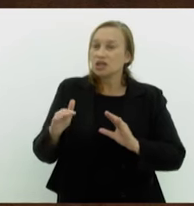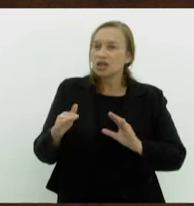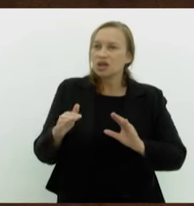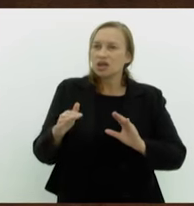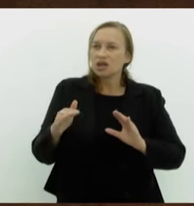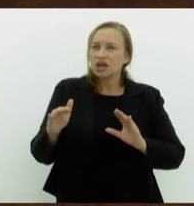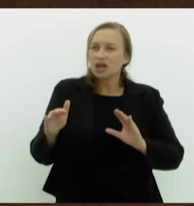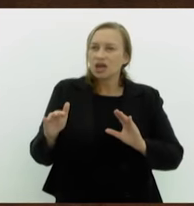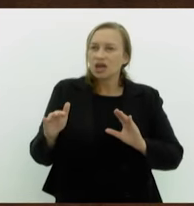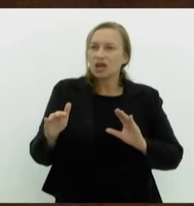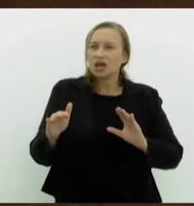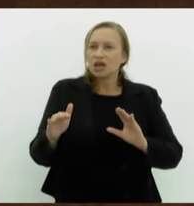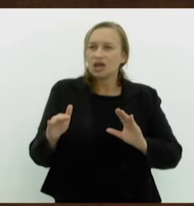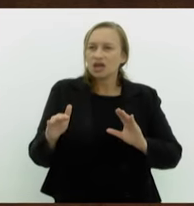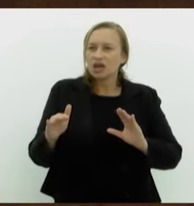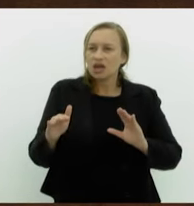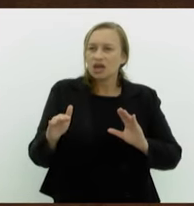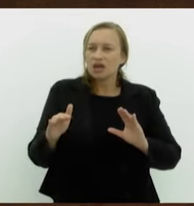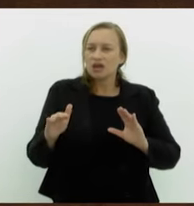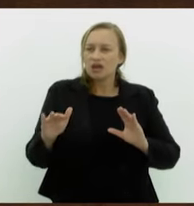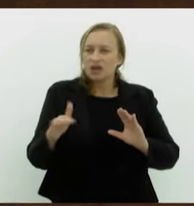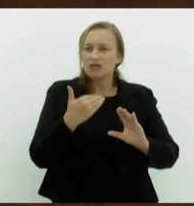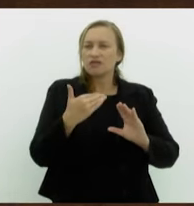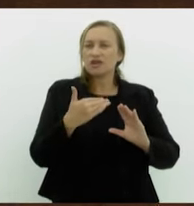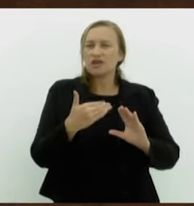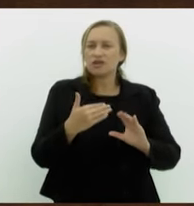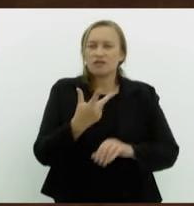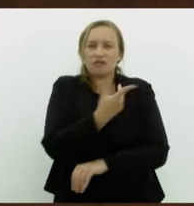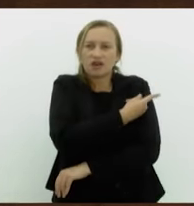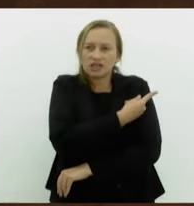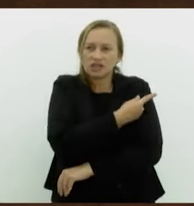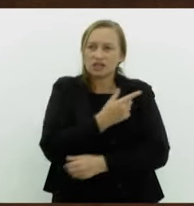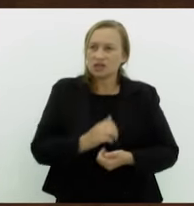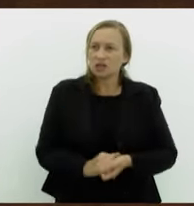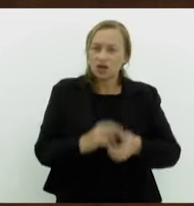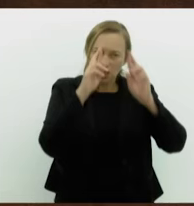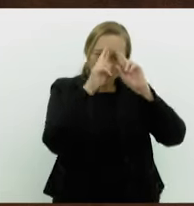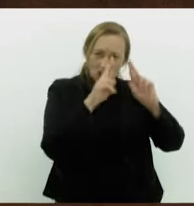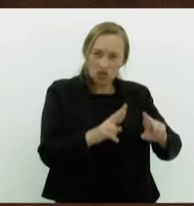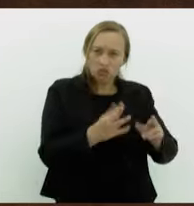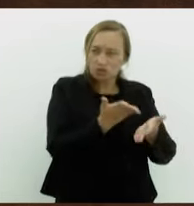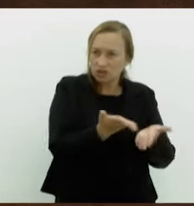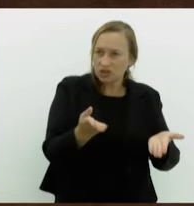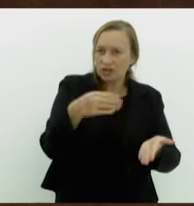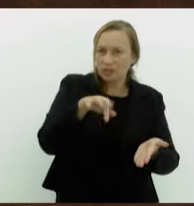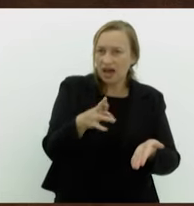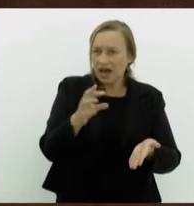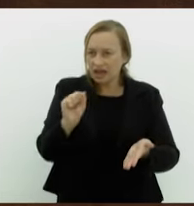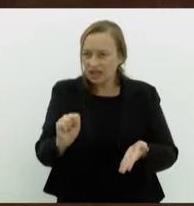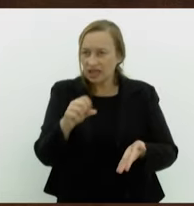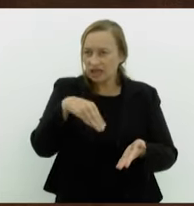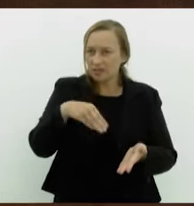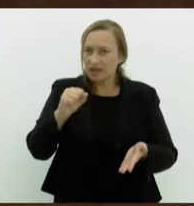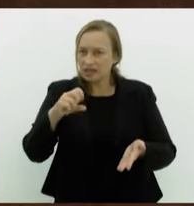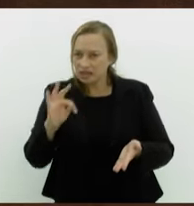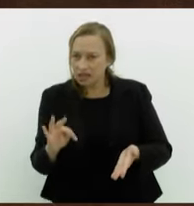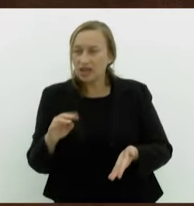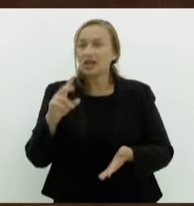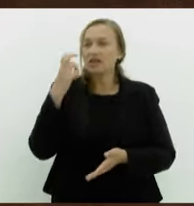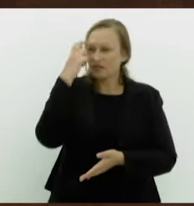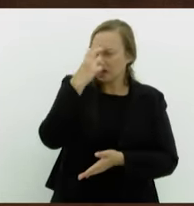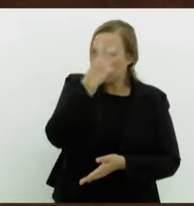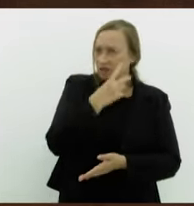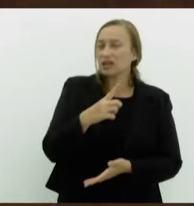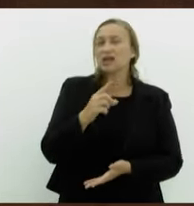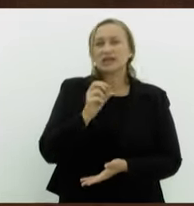casa. Né? Porque a gente, você é uma política que eu tenho total respeito, você, Marina, pô, do MST, a Verônica aqui, a gente